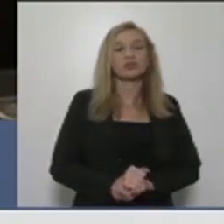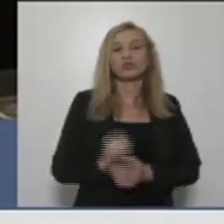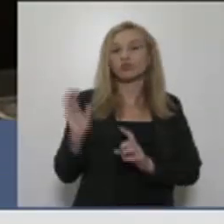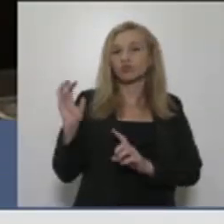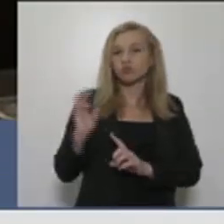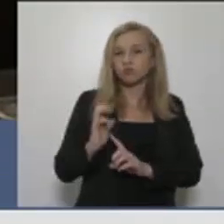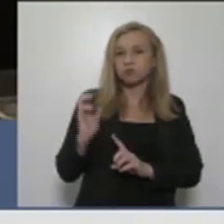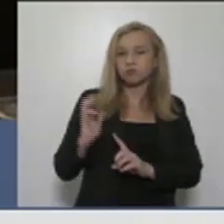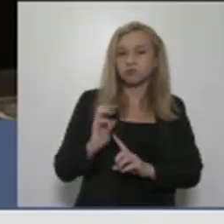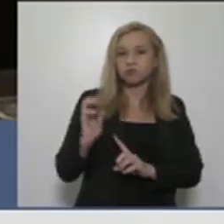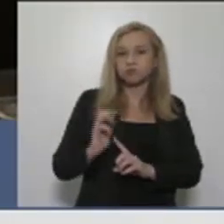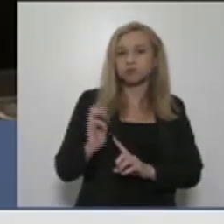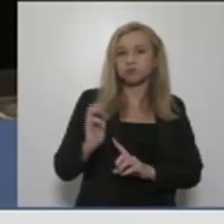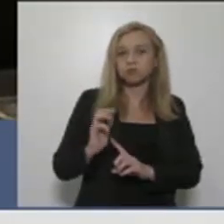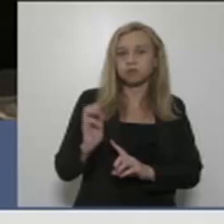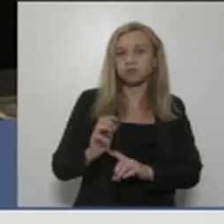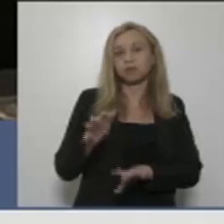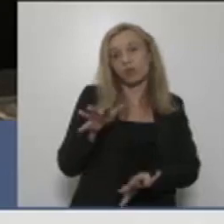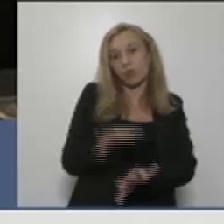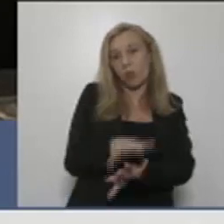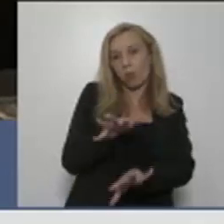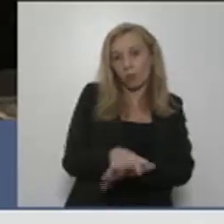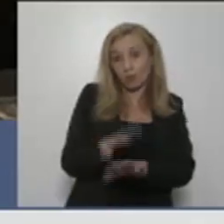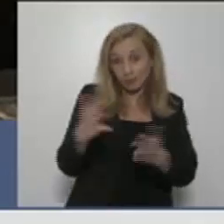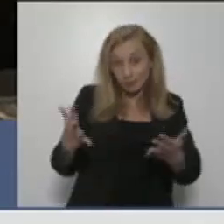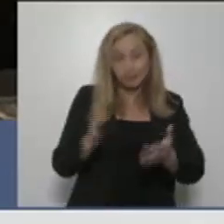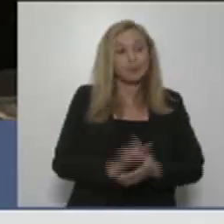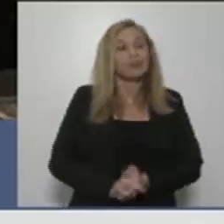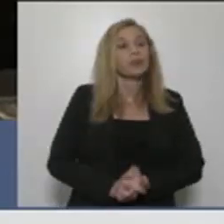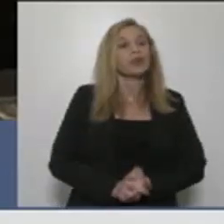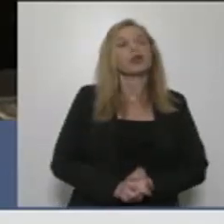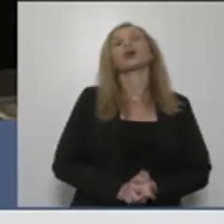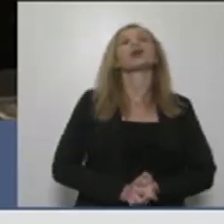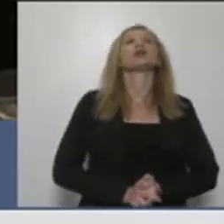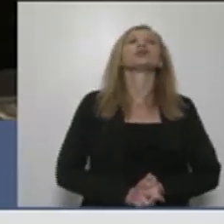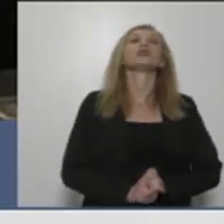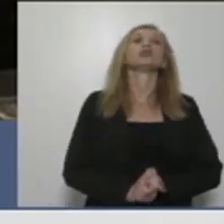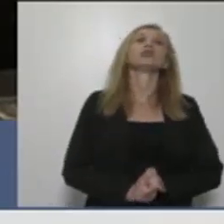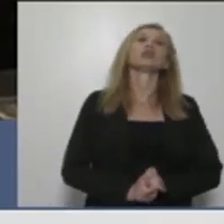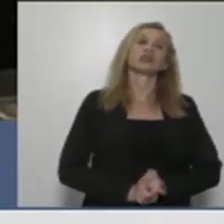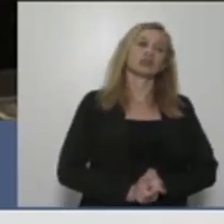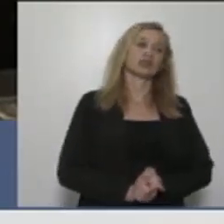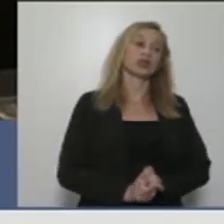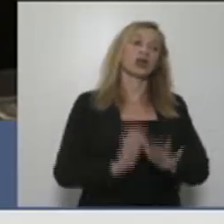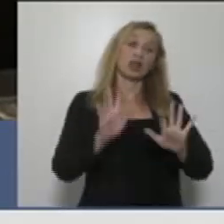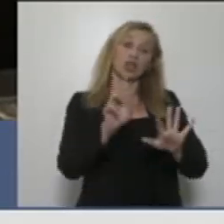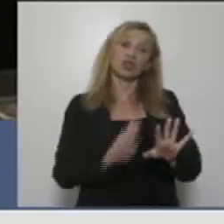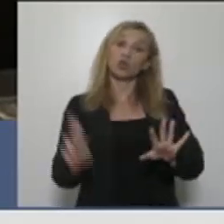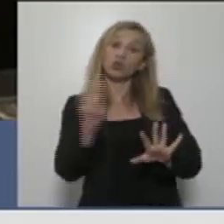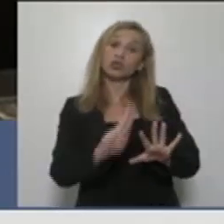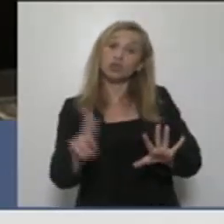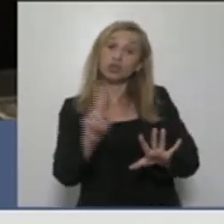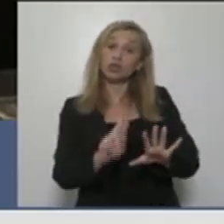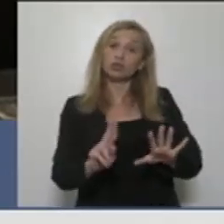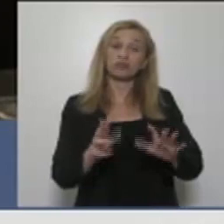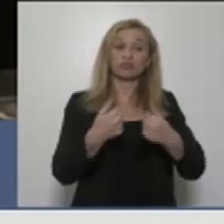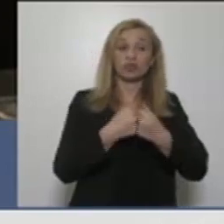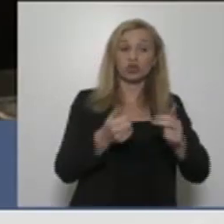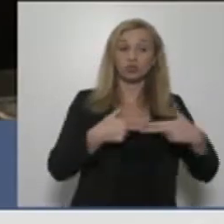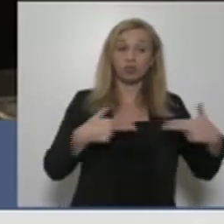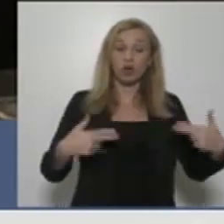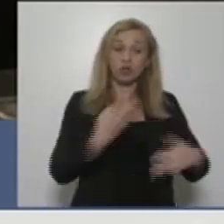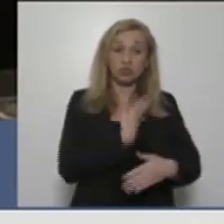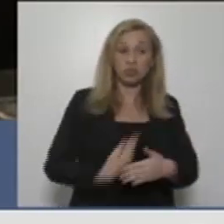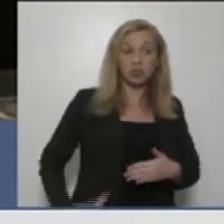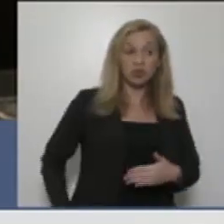importunadas sexualmente. Quando aqueles que estão usando o transporte público